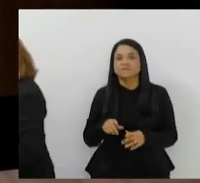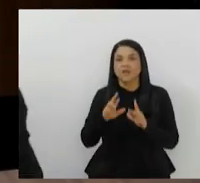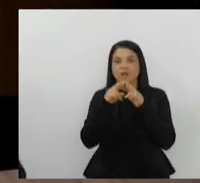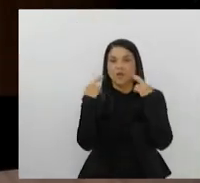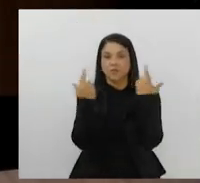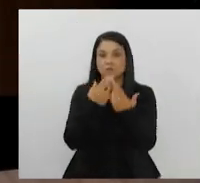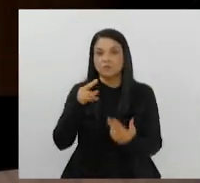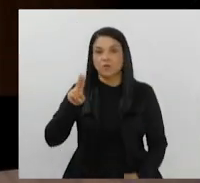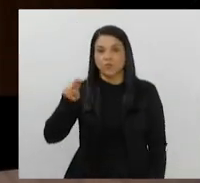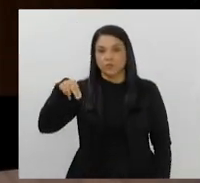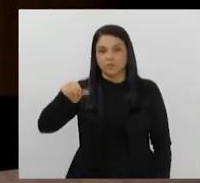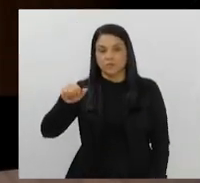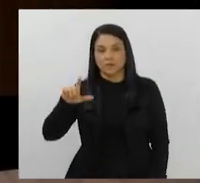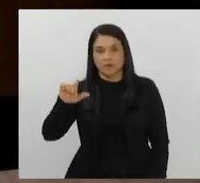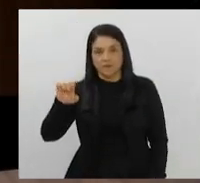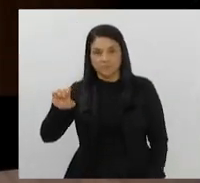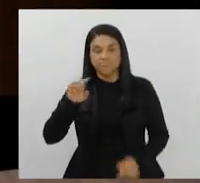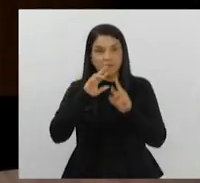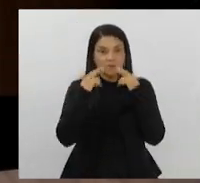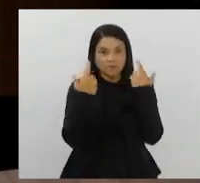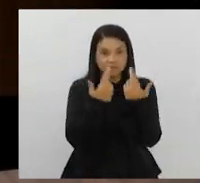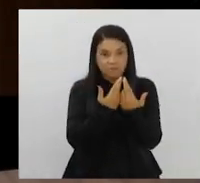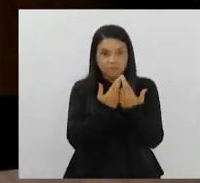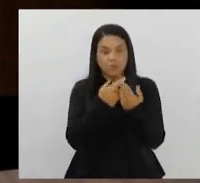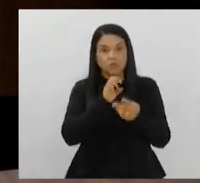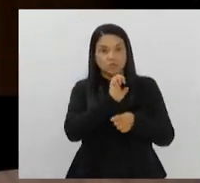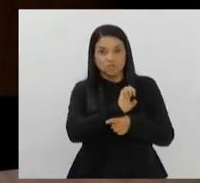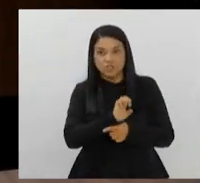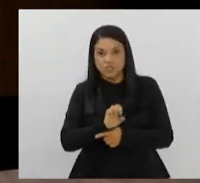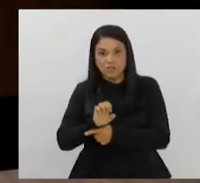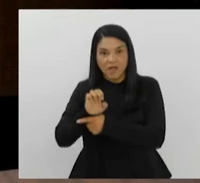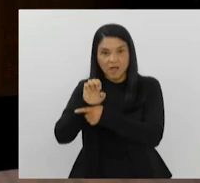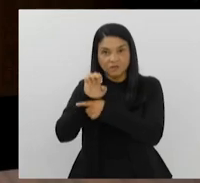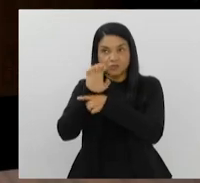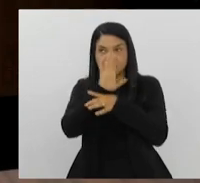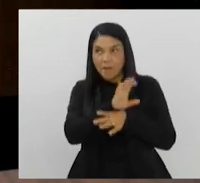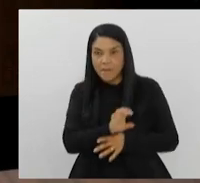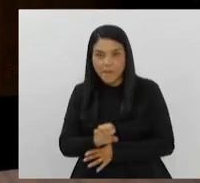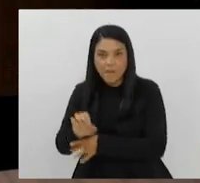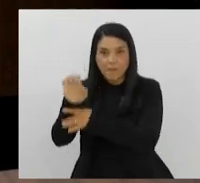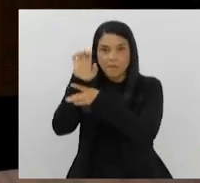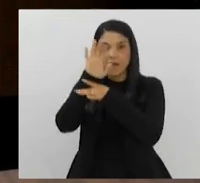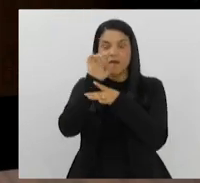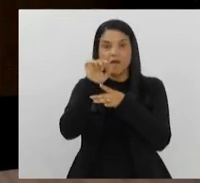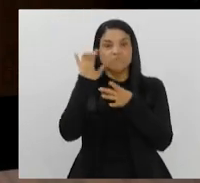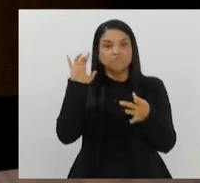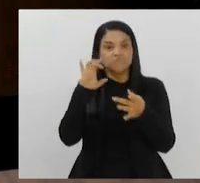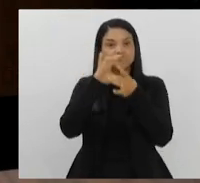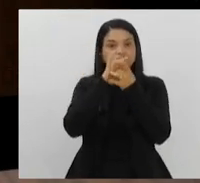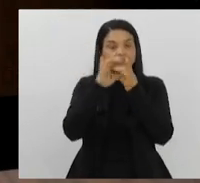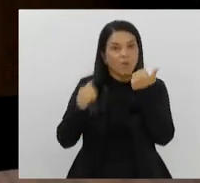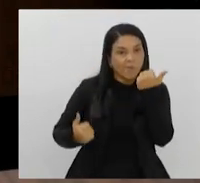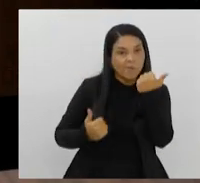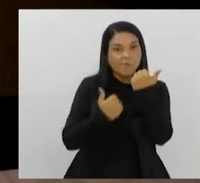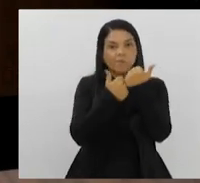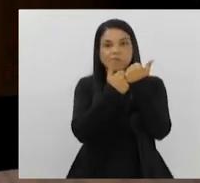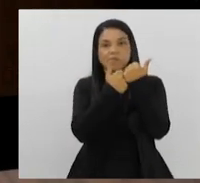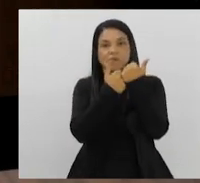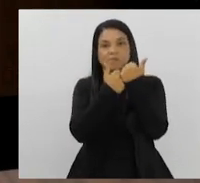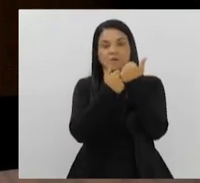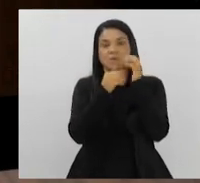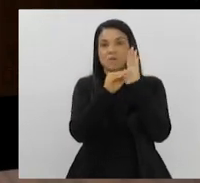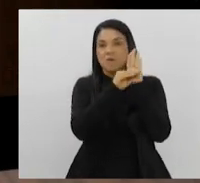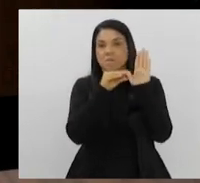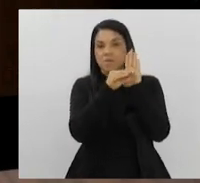e nesta reunião os estados estavam se agregando para apoiar uma